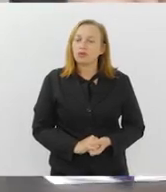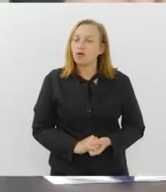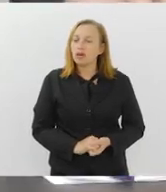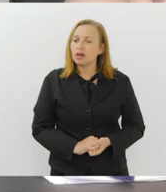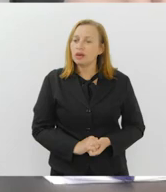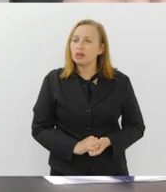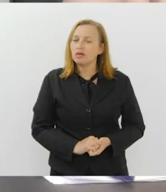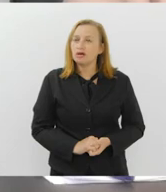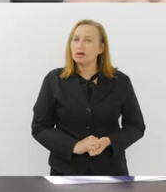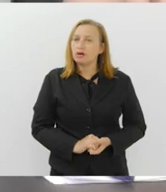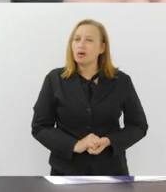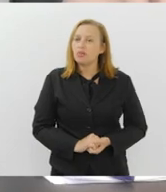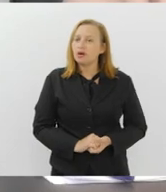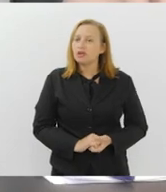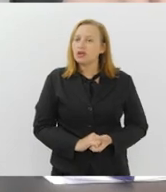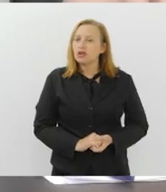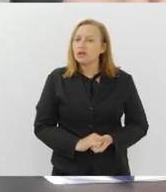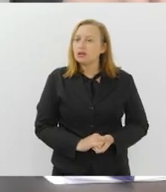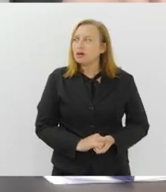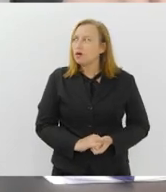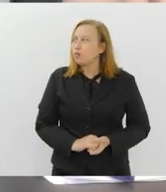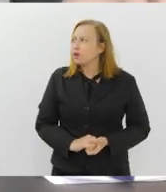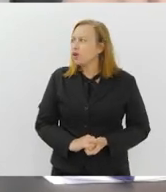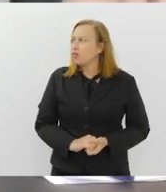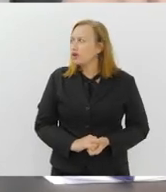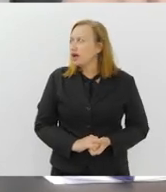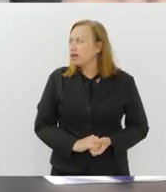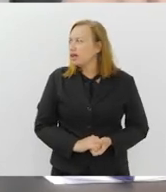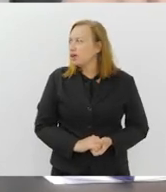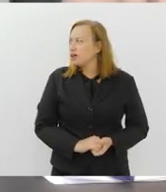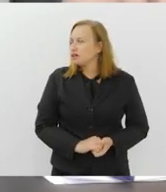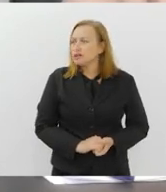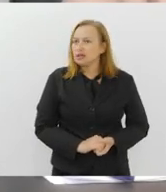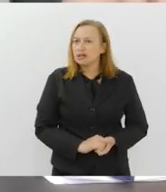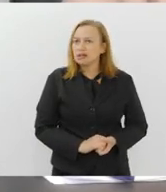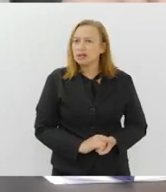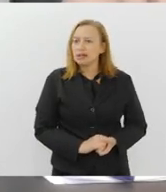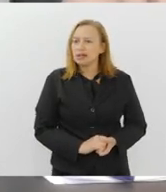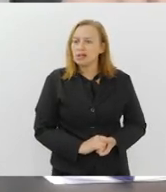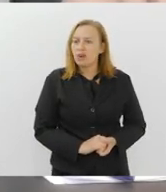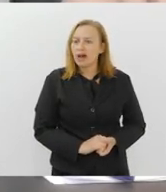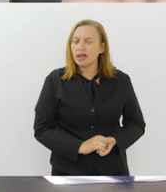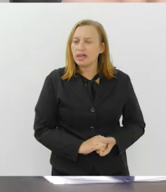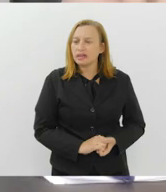Agradeço, Fabiane, pelas suas palavras. Eu acho que não é